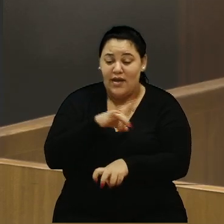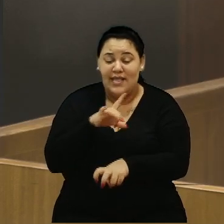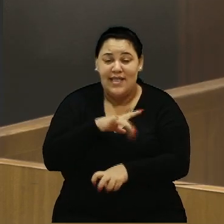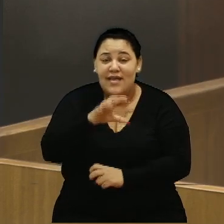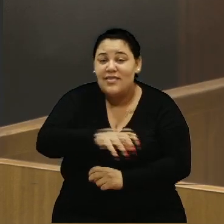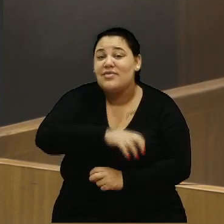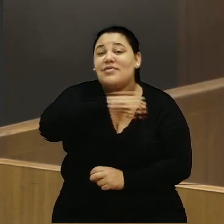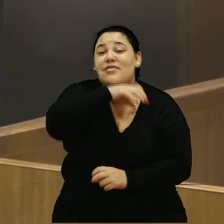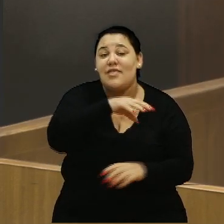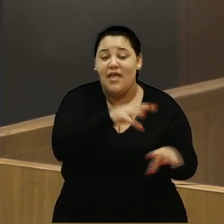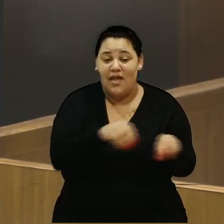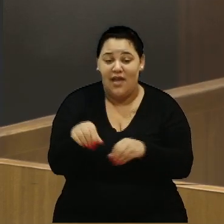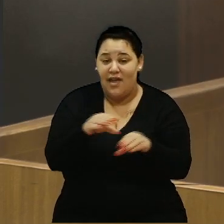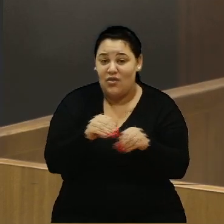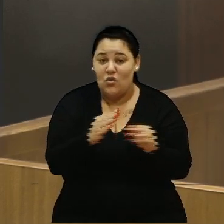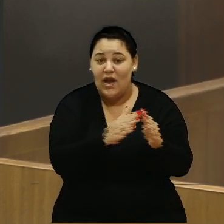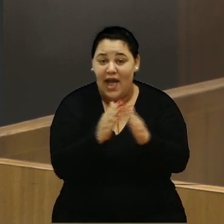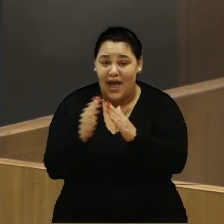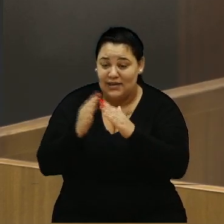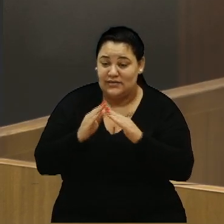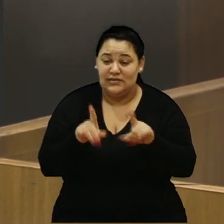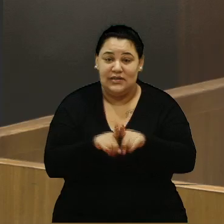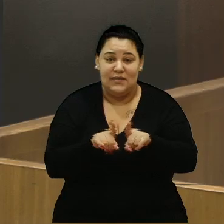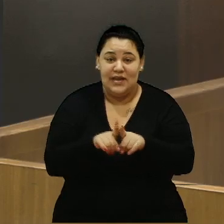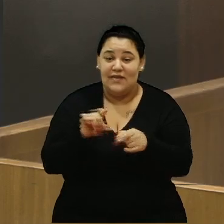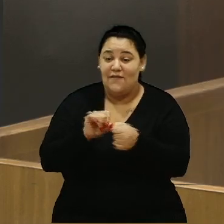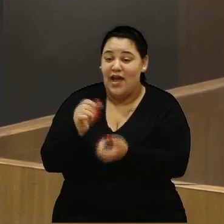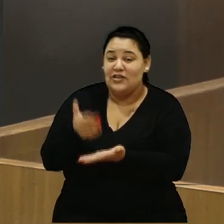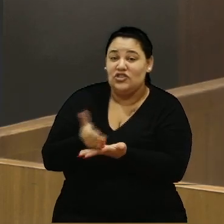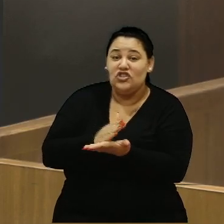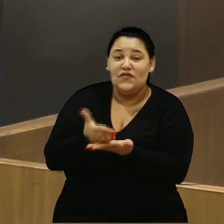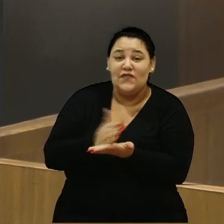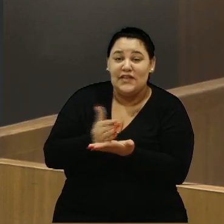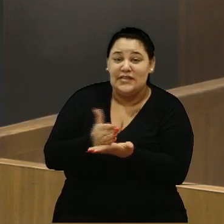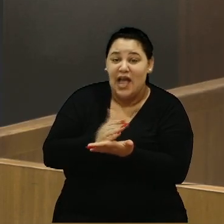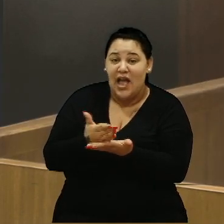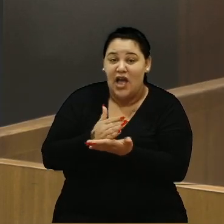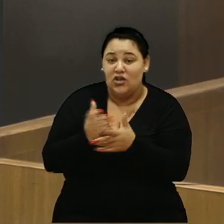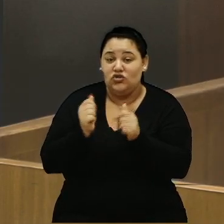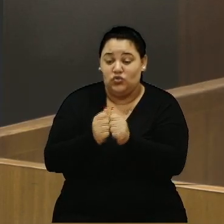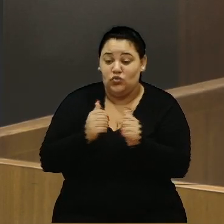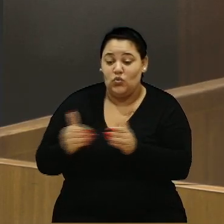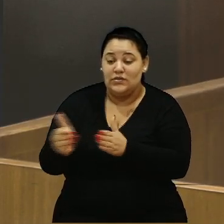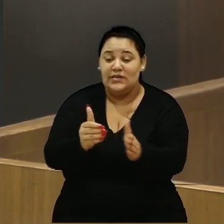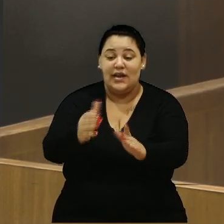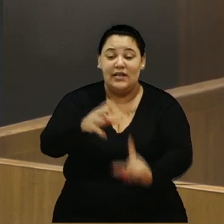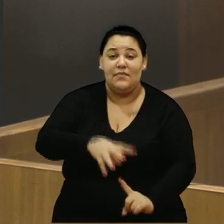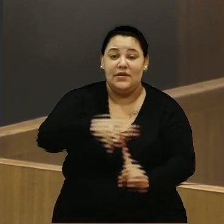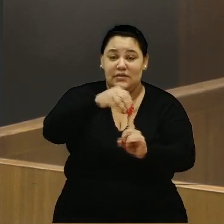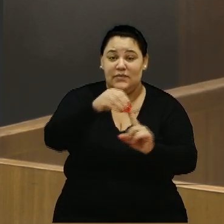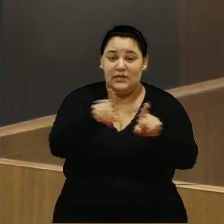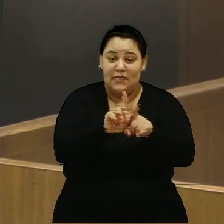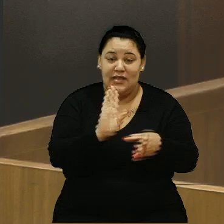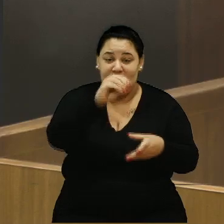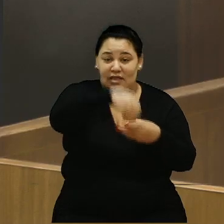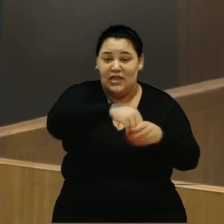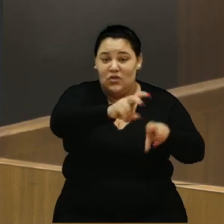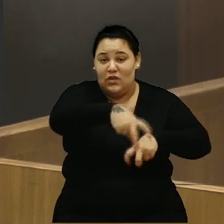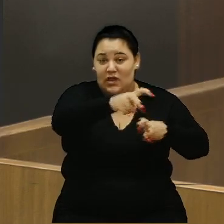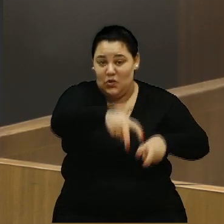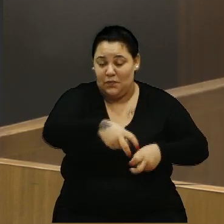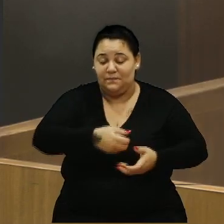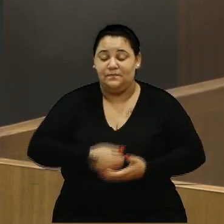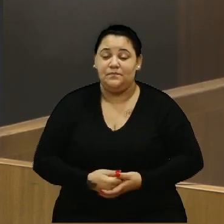terras e propriedades que façam divisa com estradas principais no nosso interior,